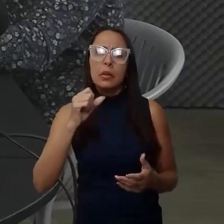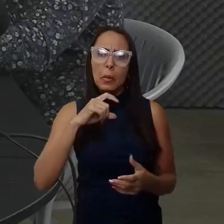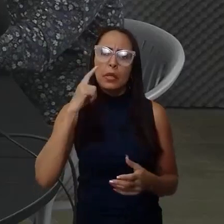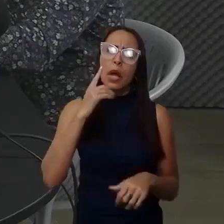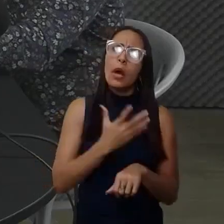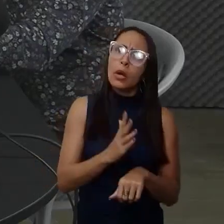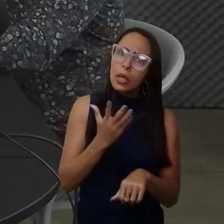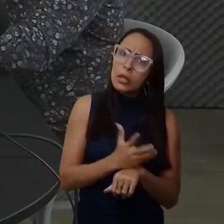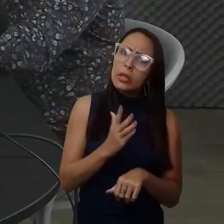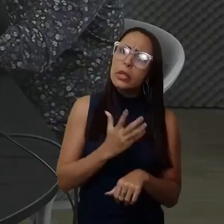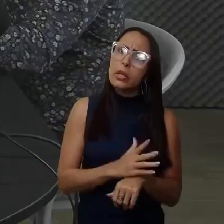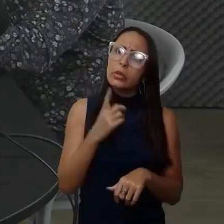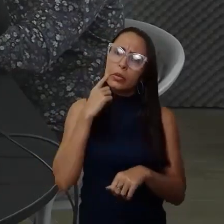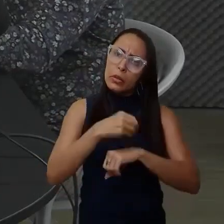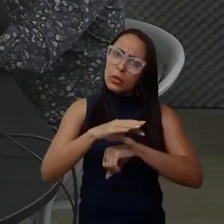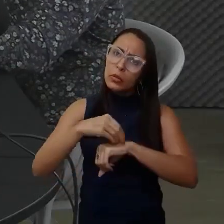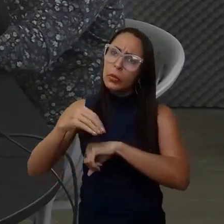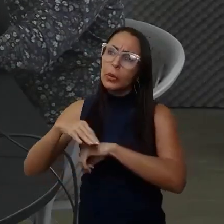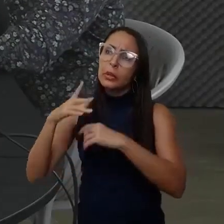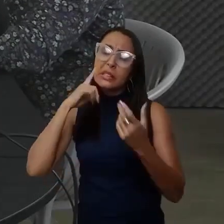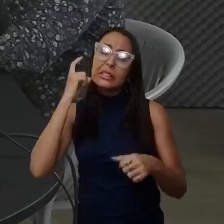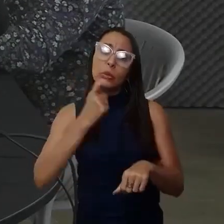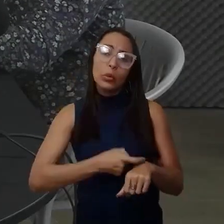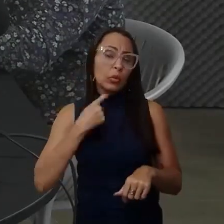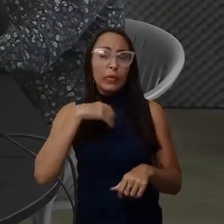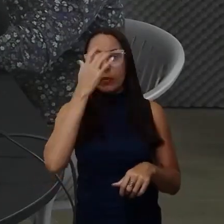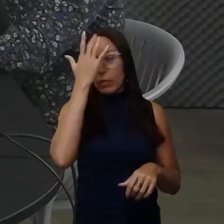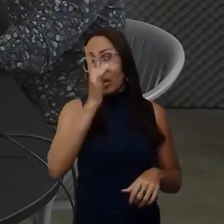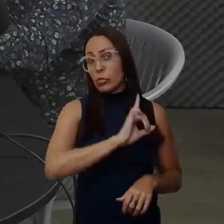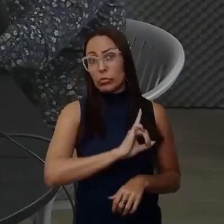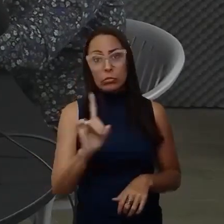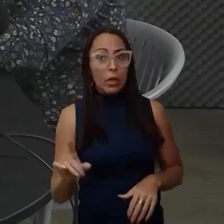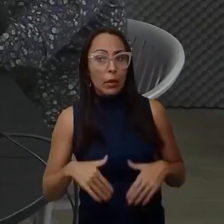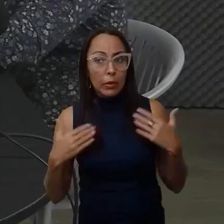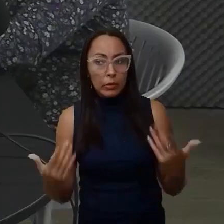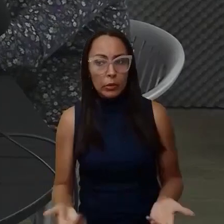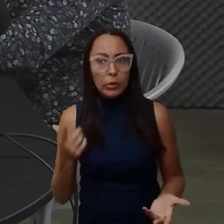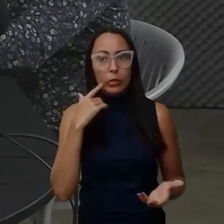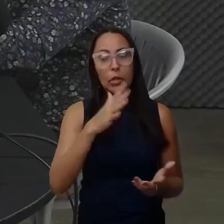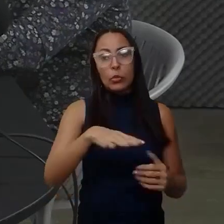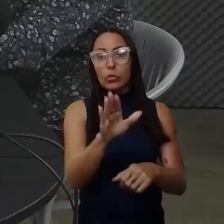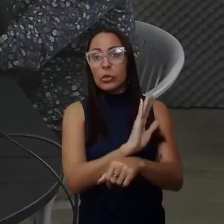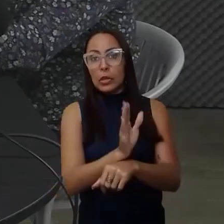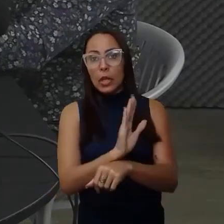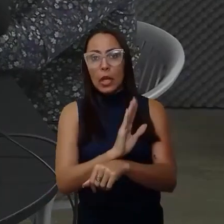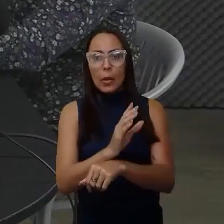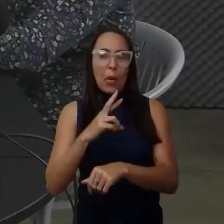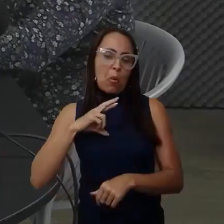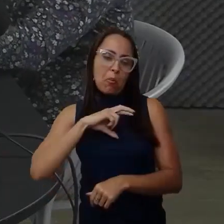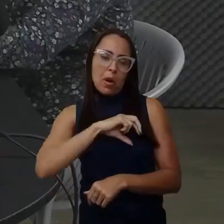exercício de reproduzir fielmente que é muito duro, né? Não é uma coisa fácil de se fazer. Não tem a alegoria do cinema romântico que